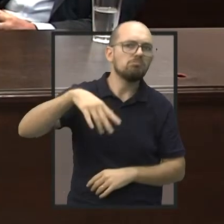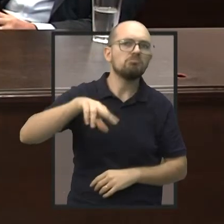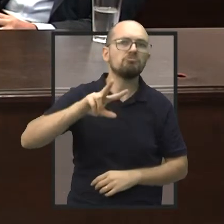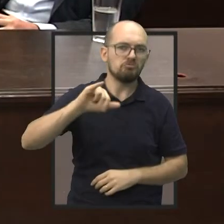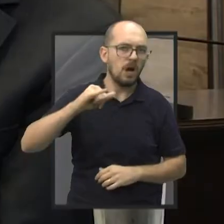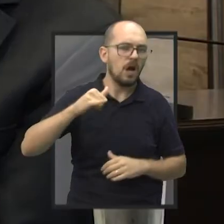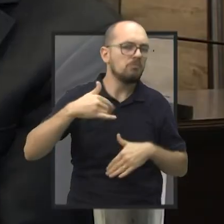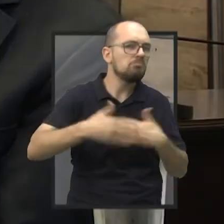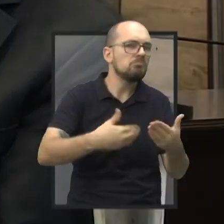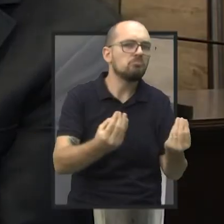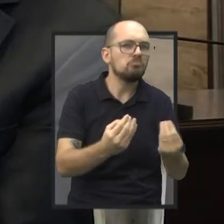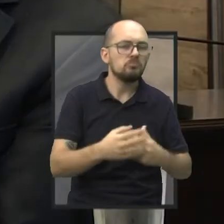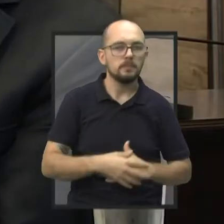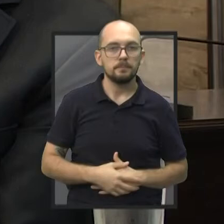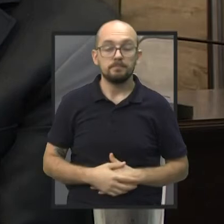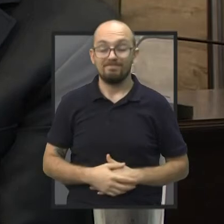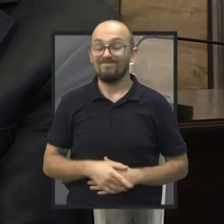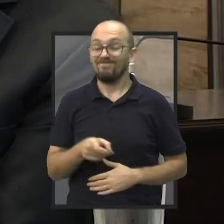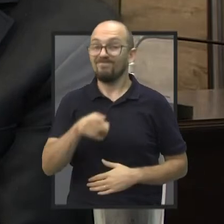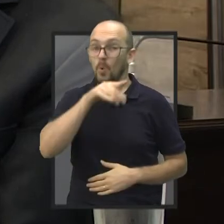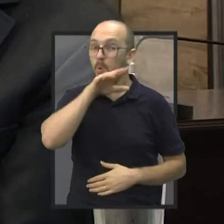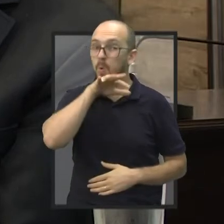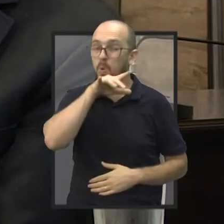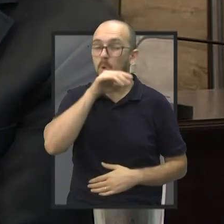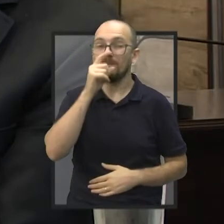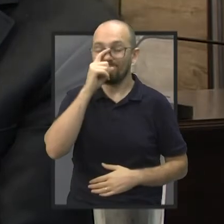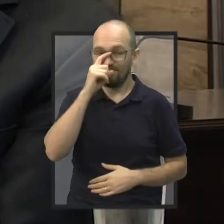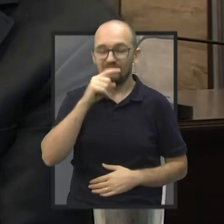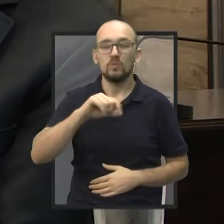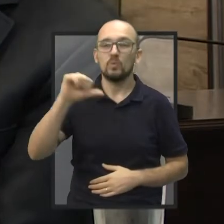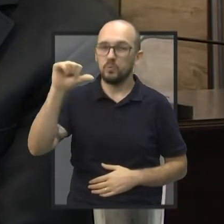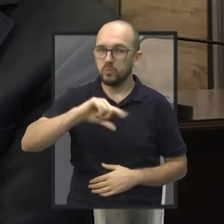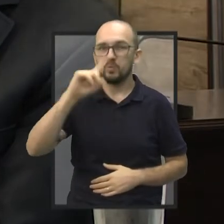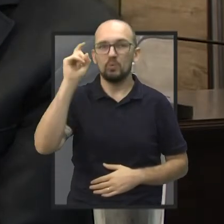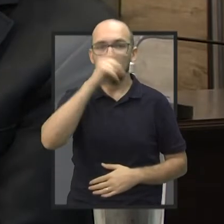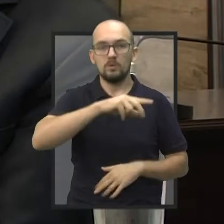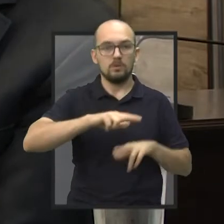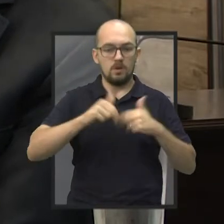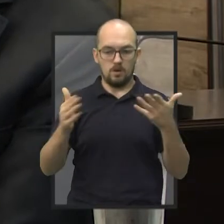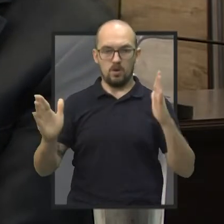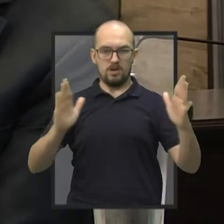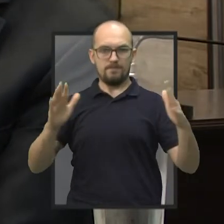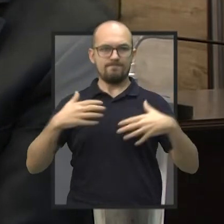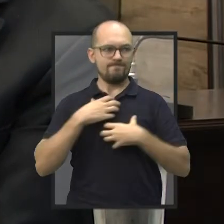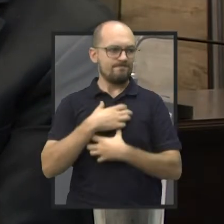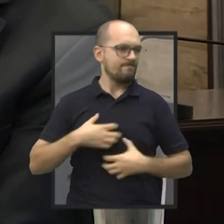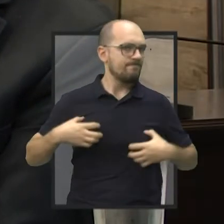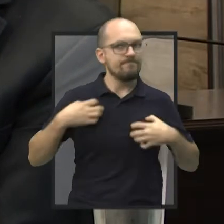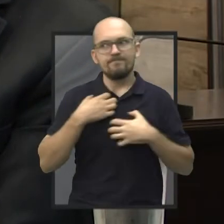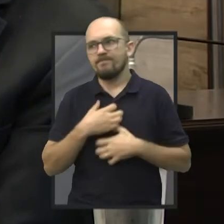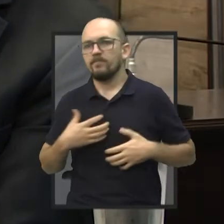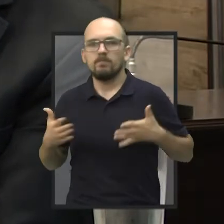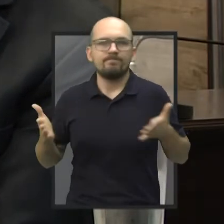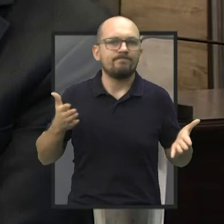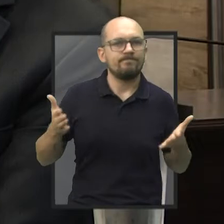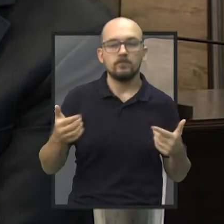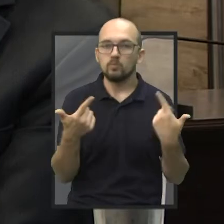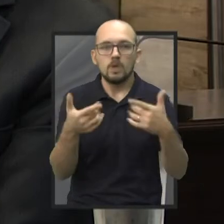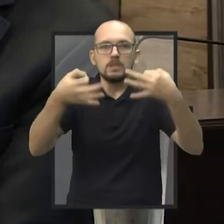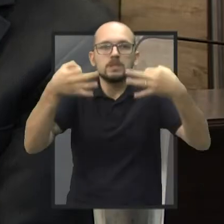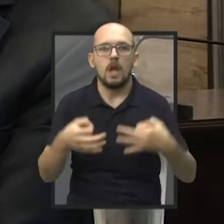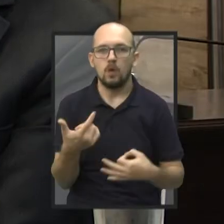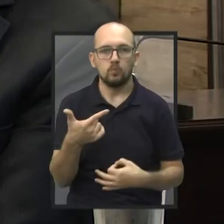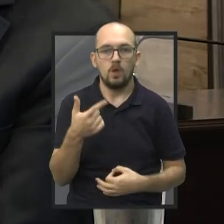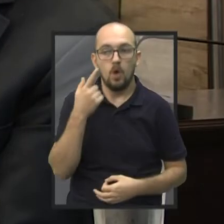dessas empresas? Também é ruim, né? Porque é um período de incertezas, completamente incerteza. O